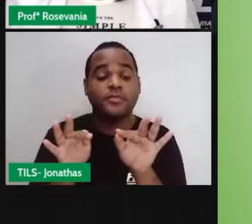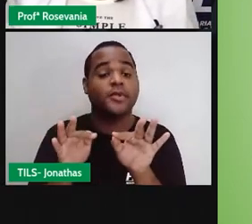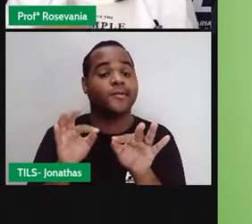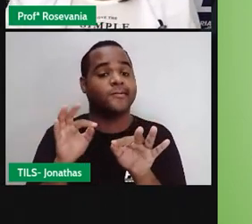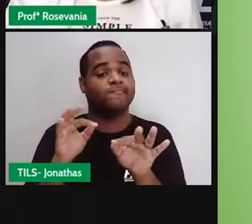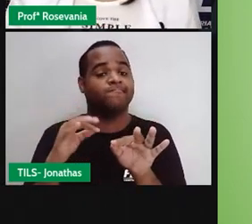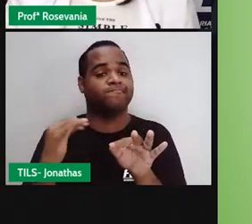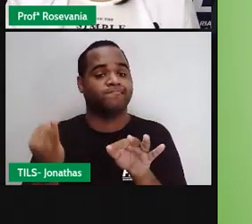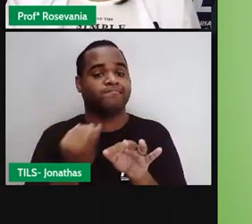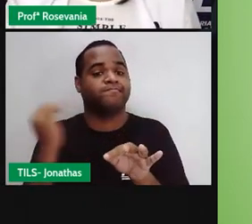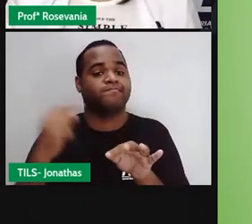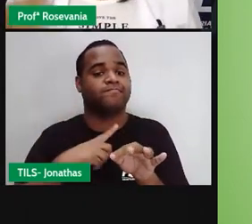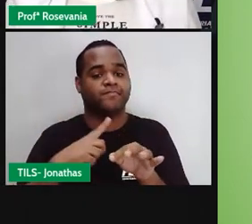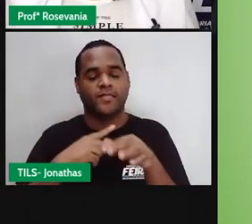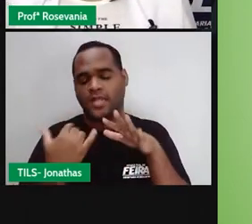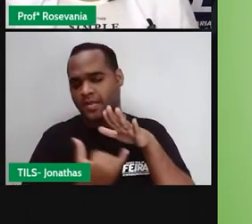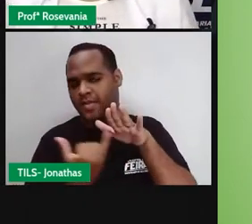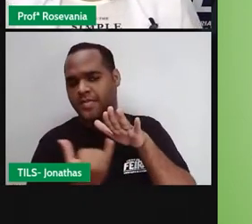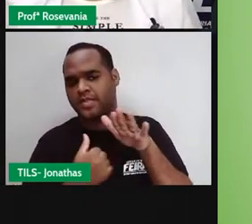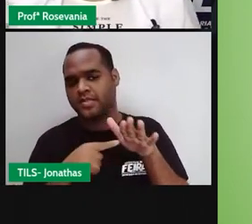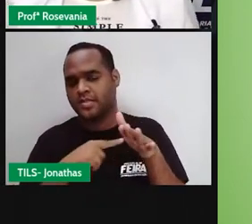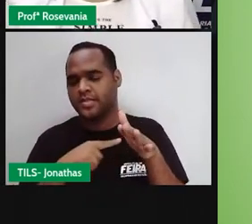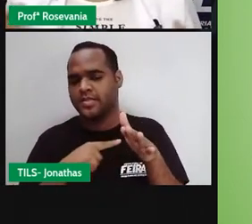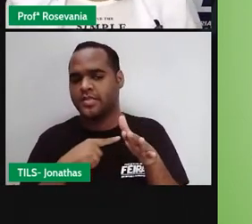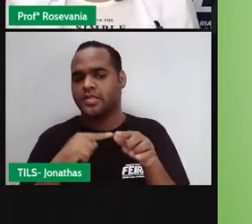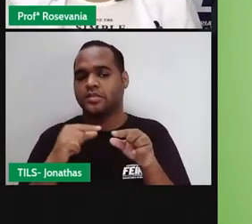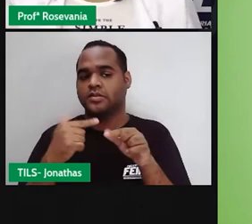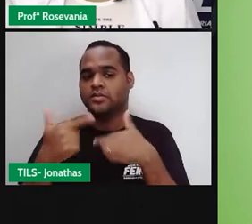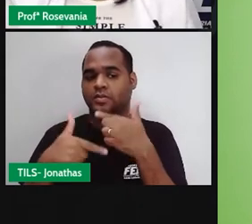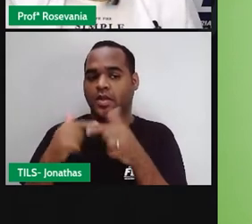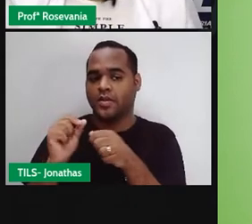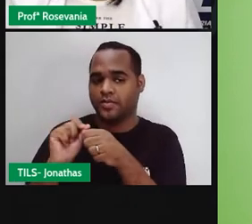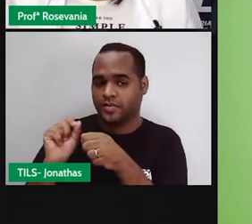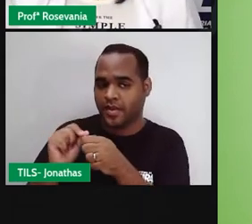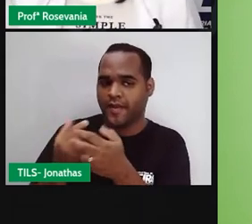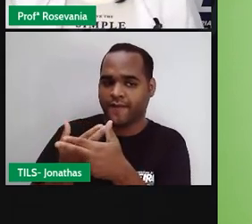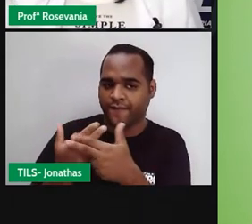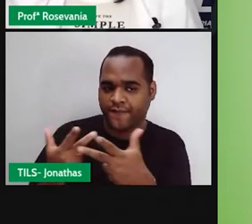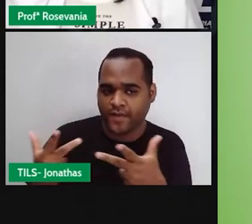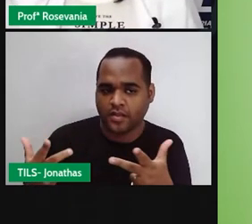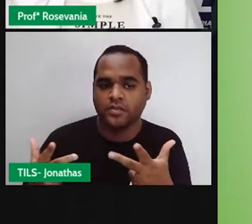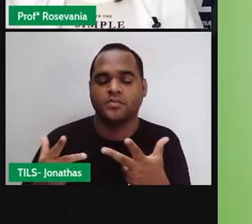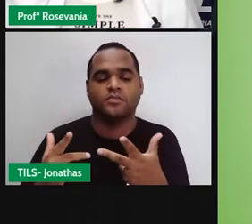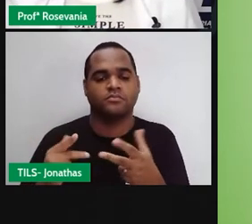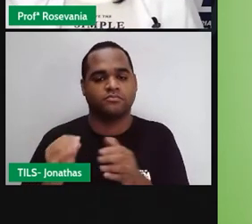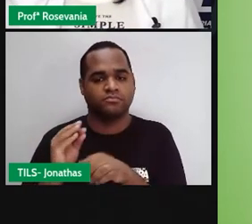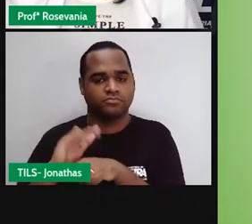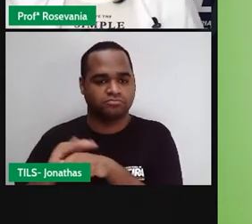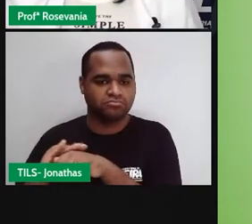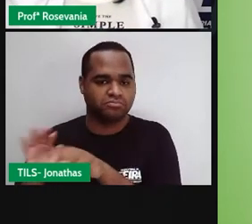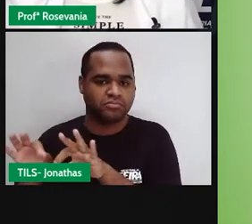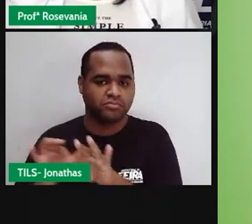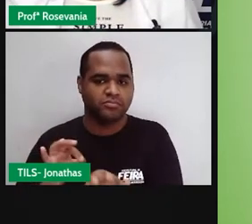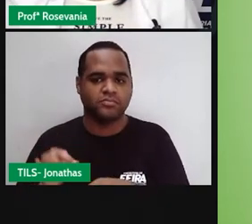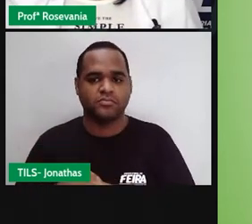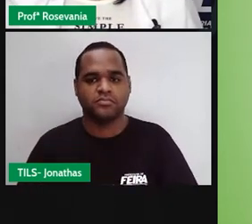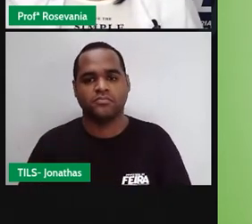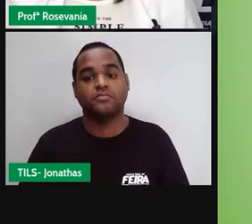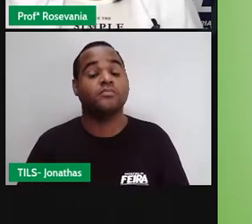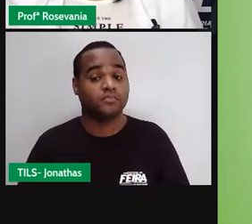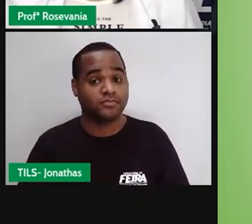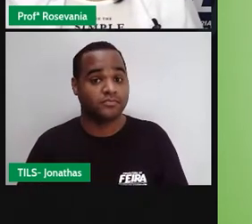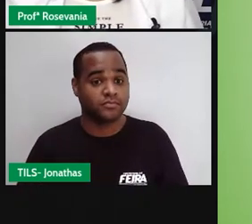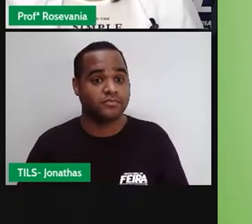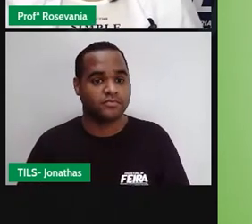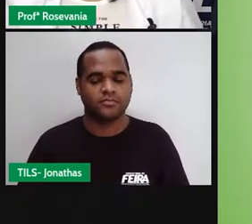mais trazendo indústria para cá do que a gente mesmo produzindo, né, o nosso próprio produto. E aí, mais uma vez,